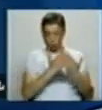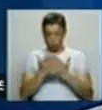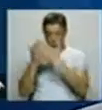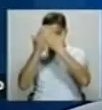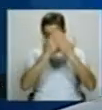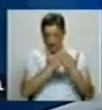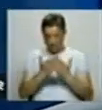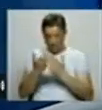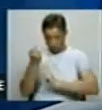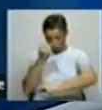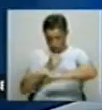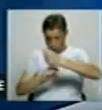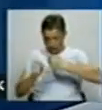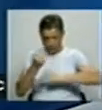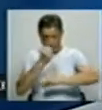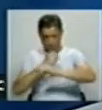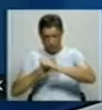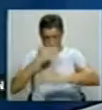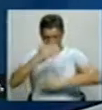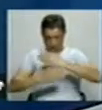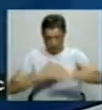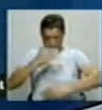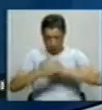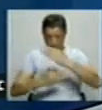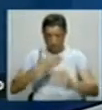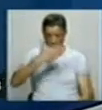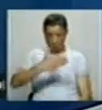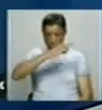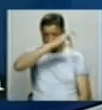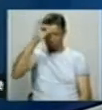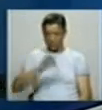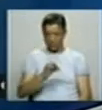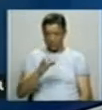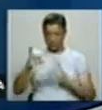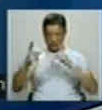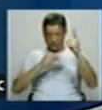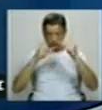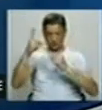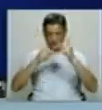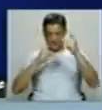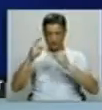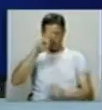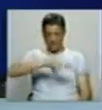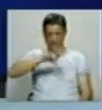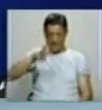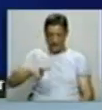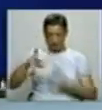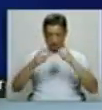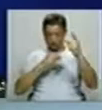os movimentos, as dinâmicas, cerca de 1% das estrelas da Via Láctea, cerca de 1.000 milhões de estrelas. E